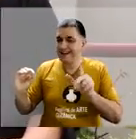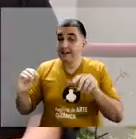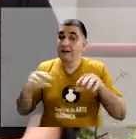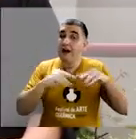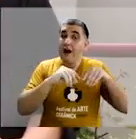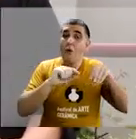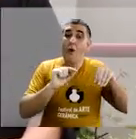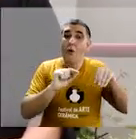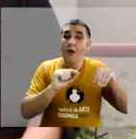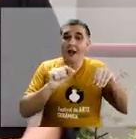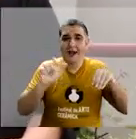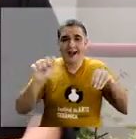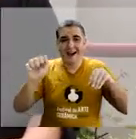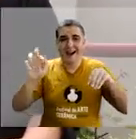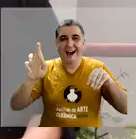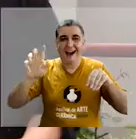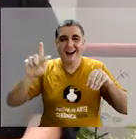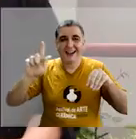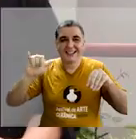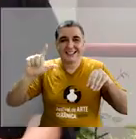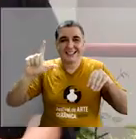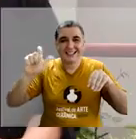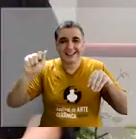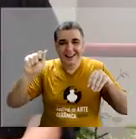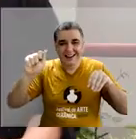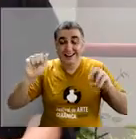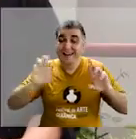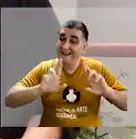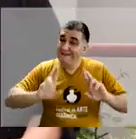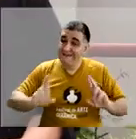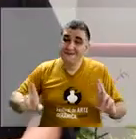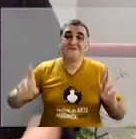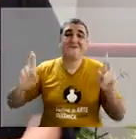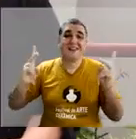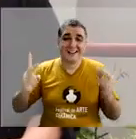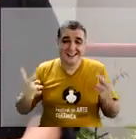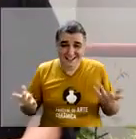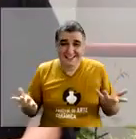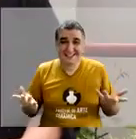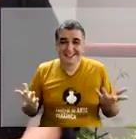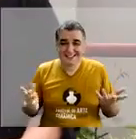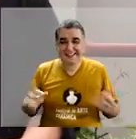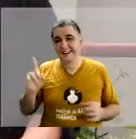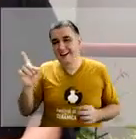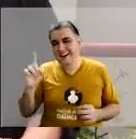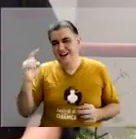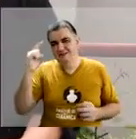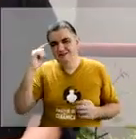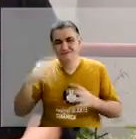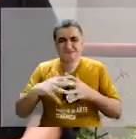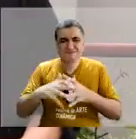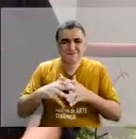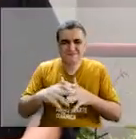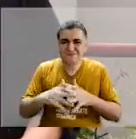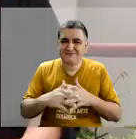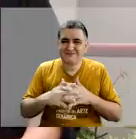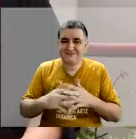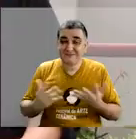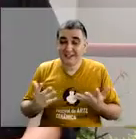de barro não tem valor nenhum, que parece que é filtro, aqueles filtros de barro que tinha antigamente, que é isso, não.